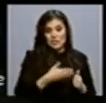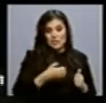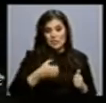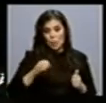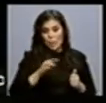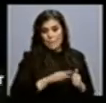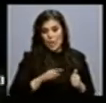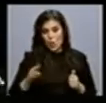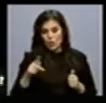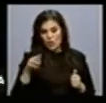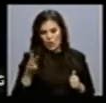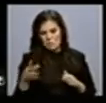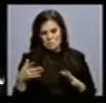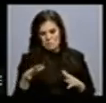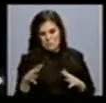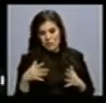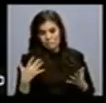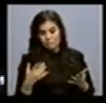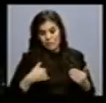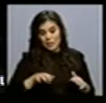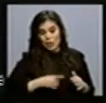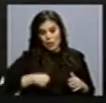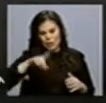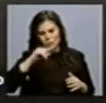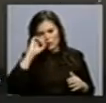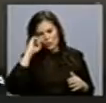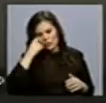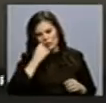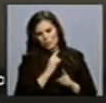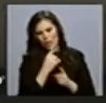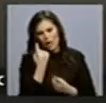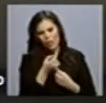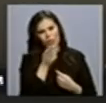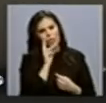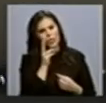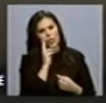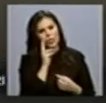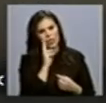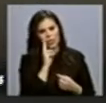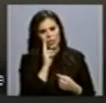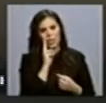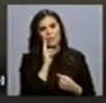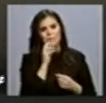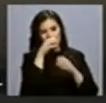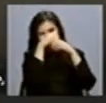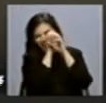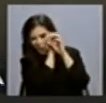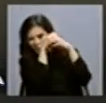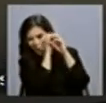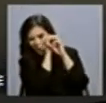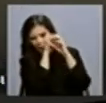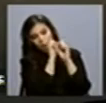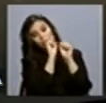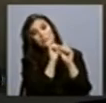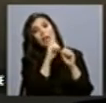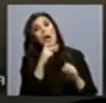coisa, menos coisa. Ora bem, o que nós também desconfiávamos, fruto de algumas observações feitas pelo conjunto de radioscópios